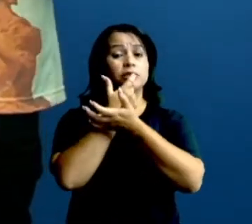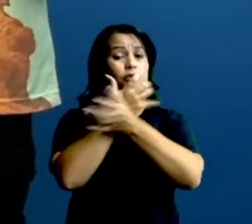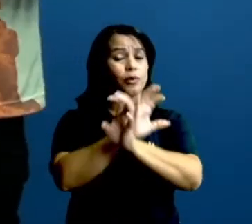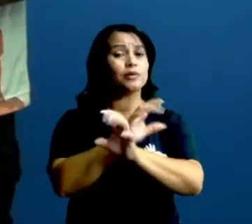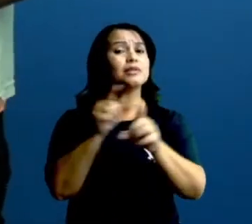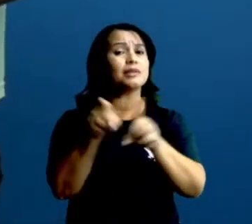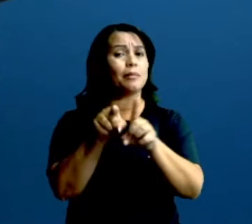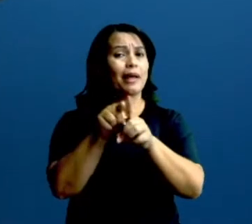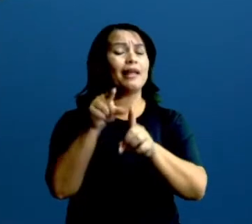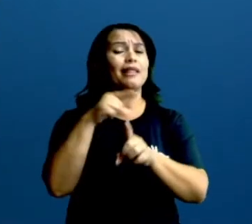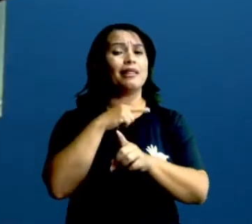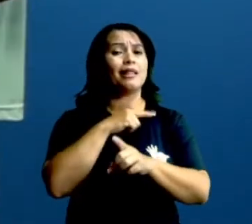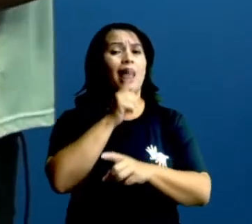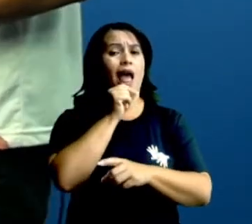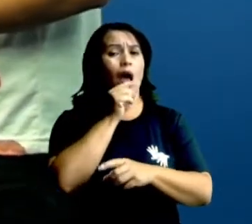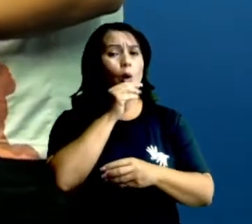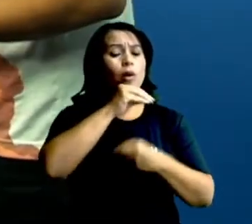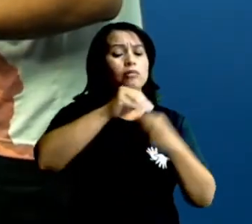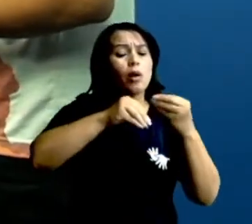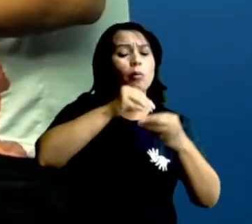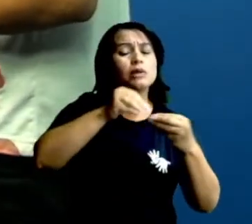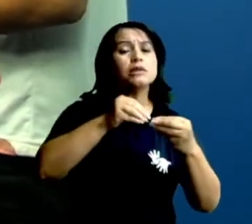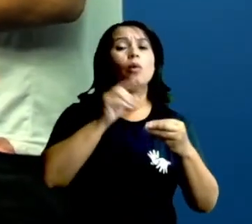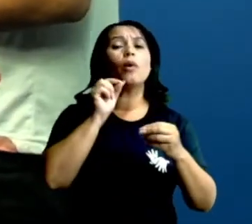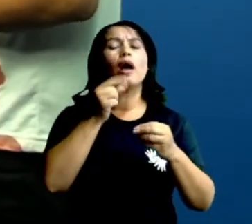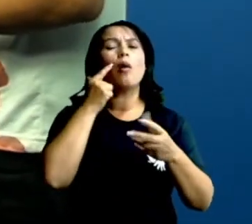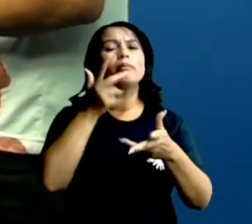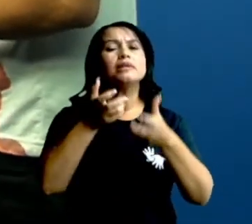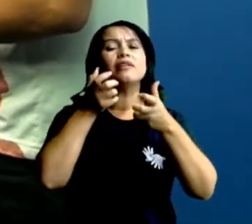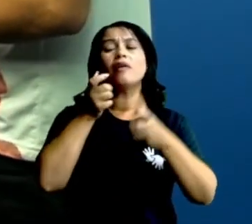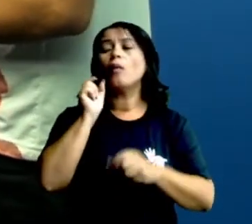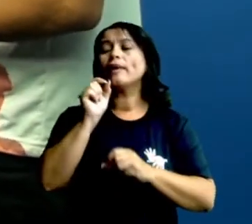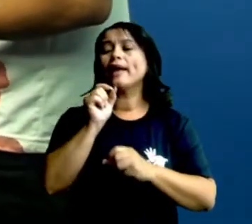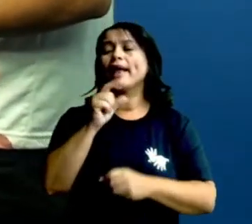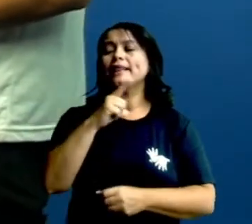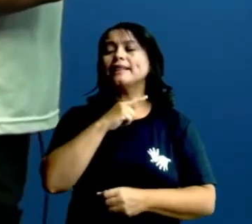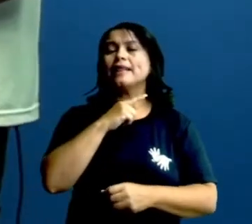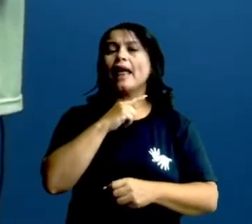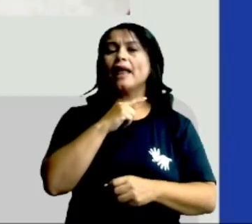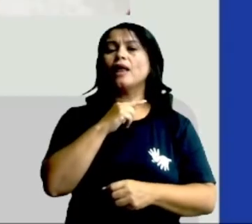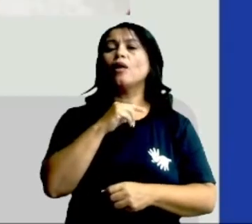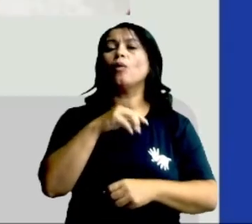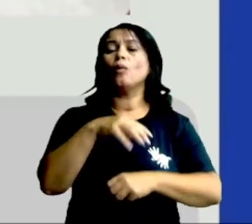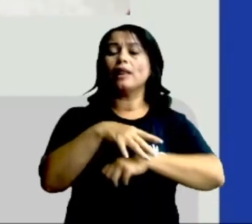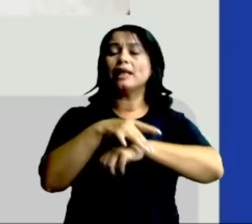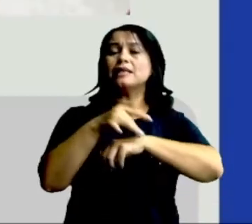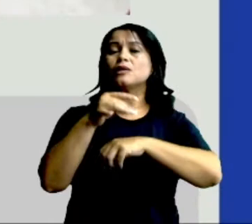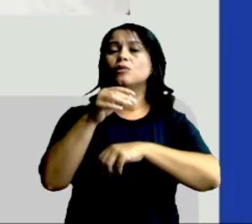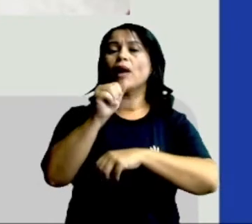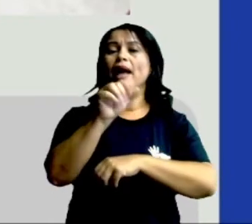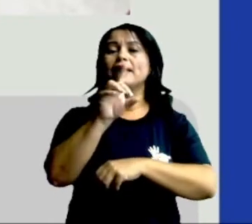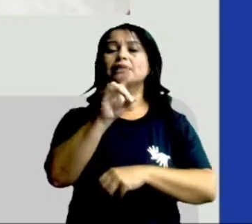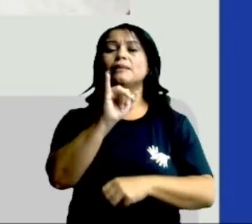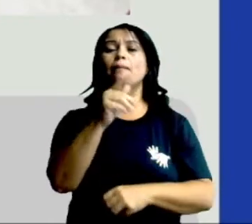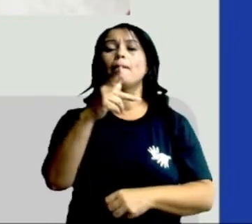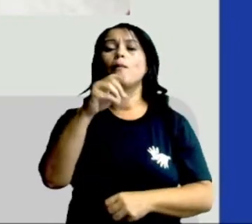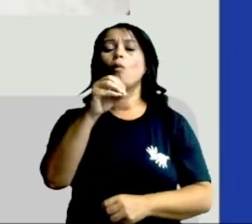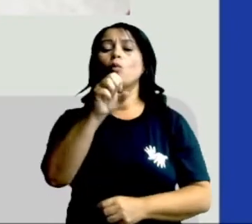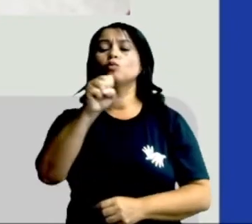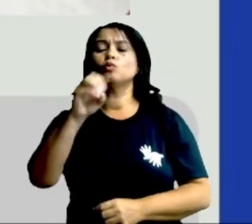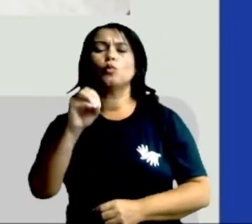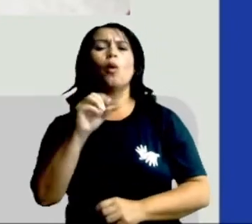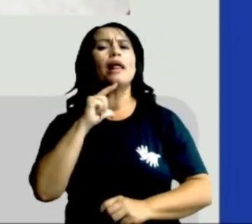ossos também possuem água na composição. E a gente consegue observar que, por exemplo, o tecido adiposo, certo? Onde